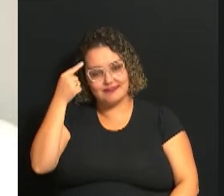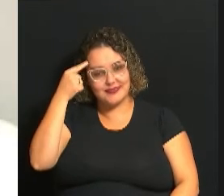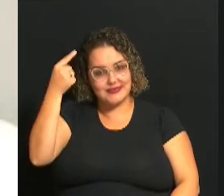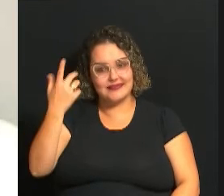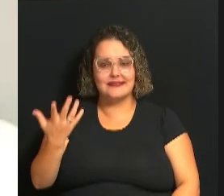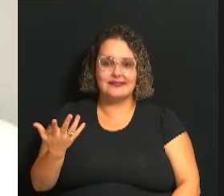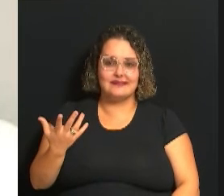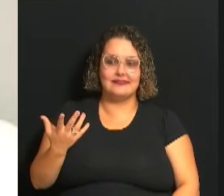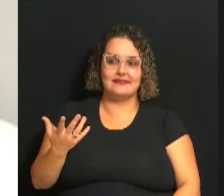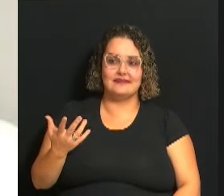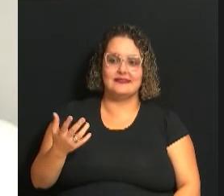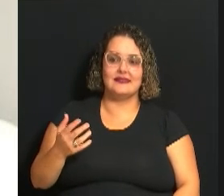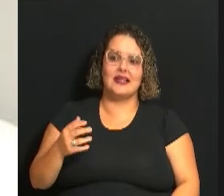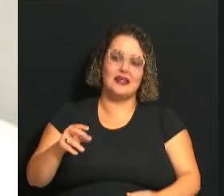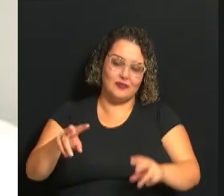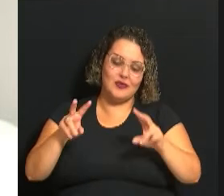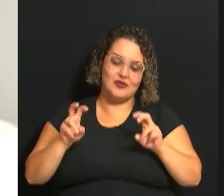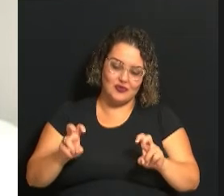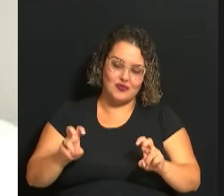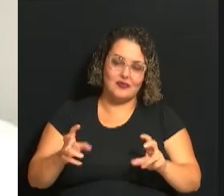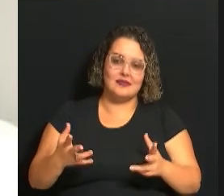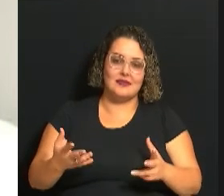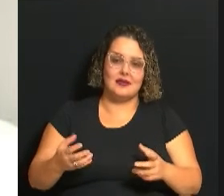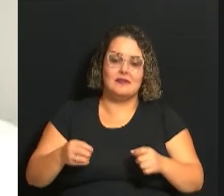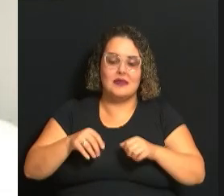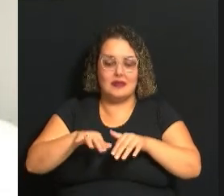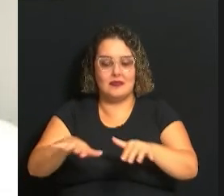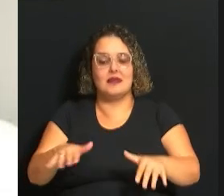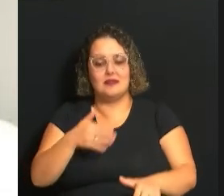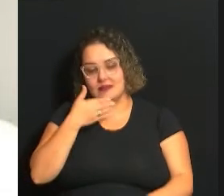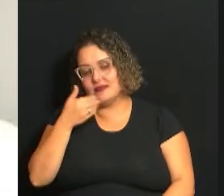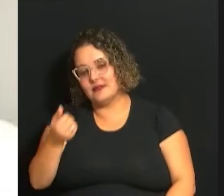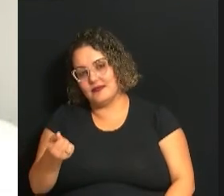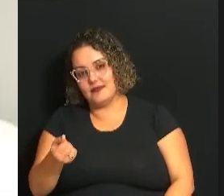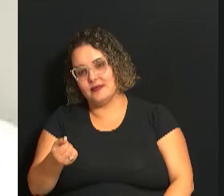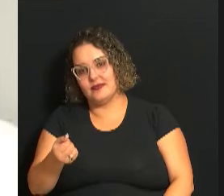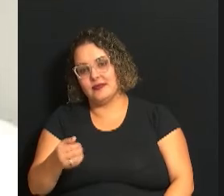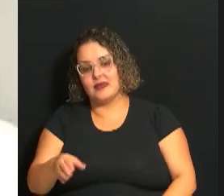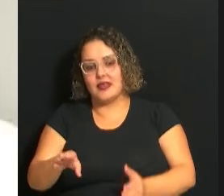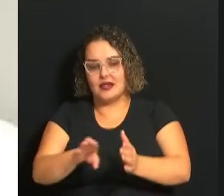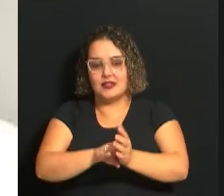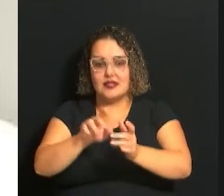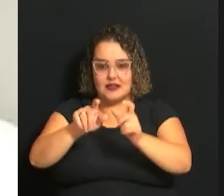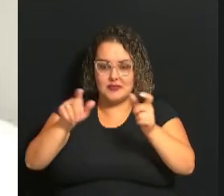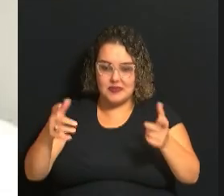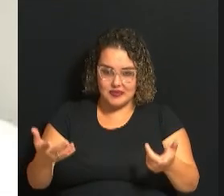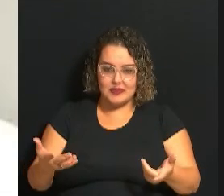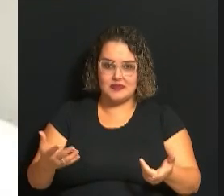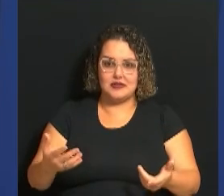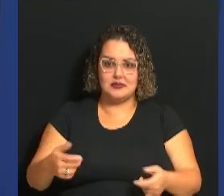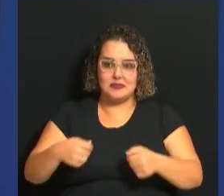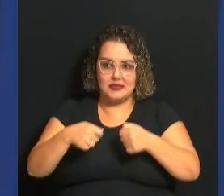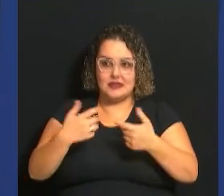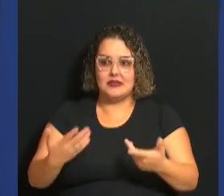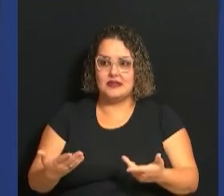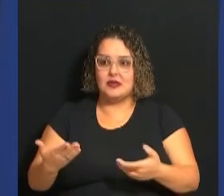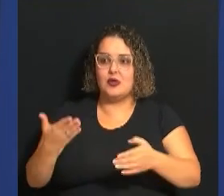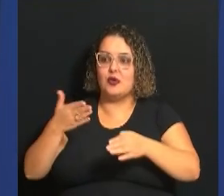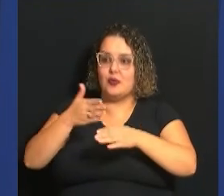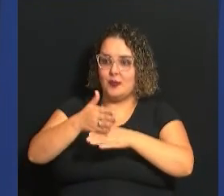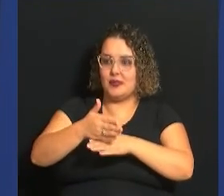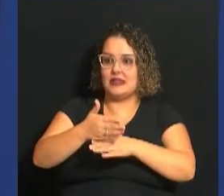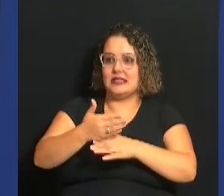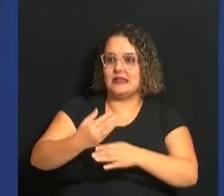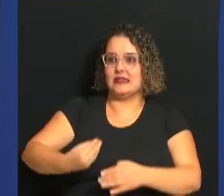criei o subtítulo, né, para poder abranger melhor e chegar até as pessoas que necessitam. Daiane, eu comecei a sua participação aqui